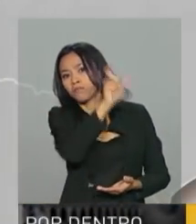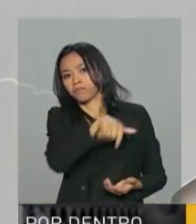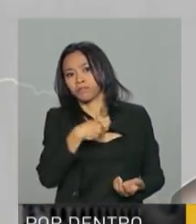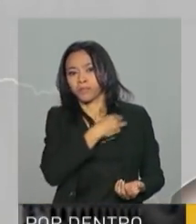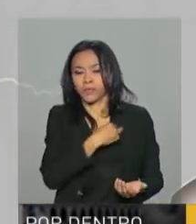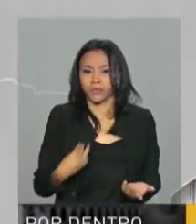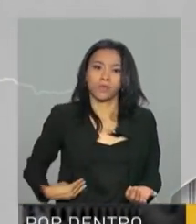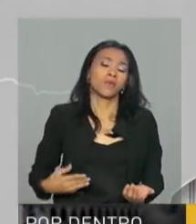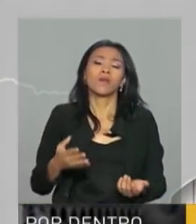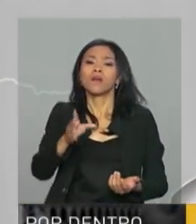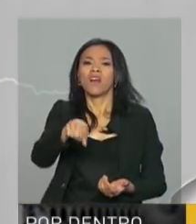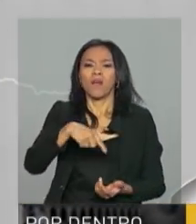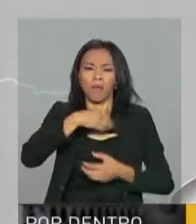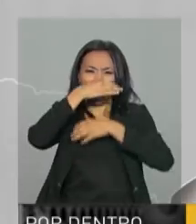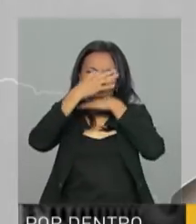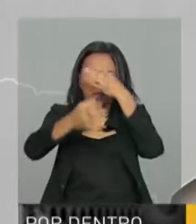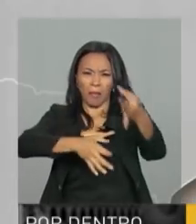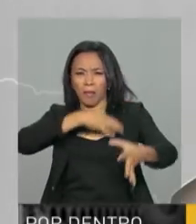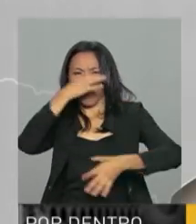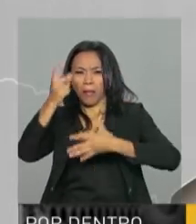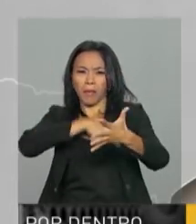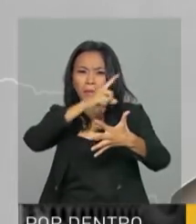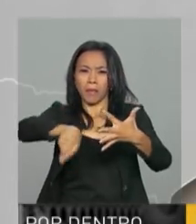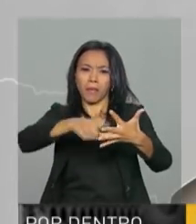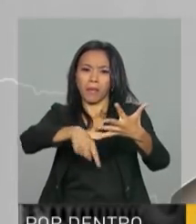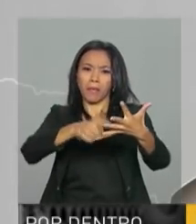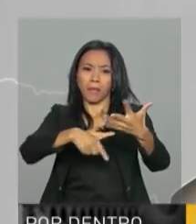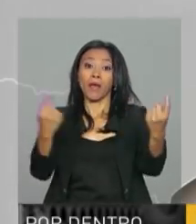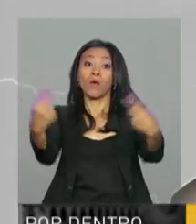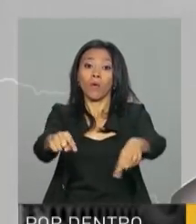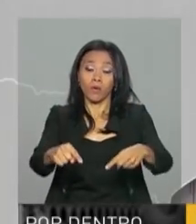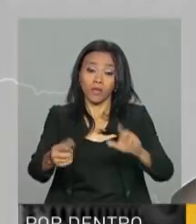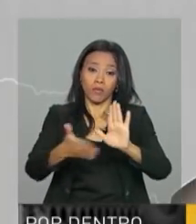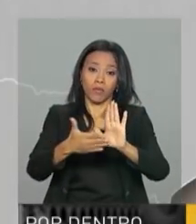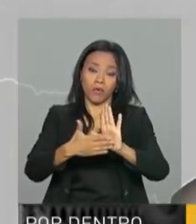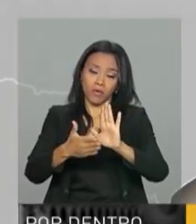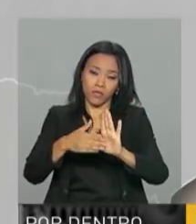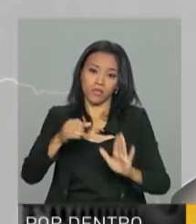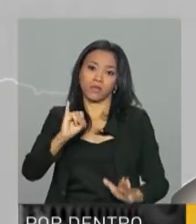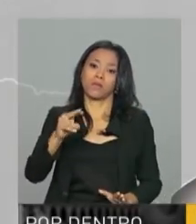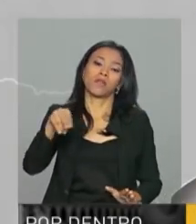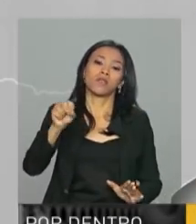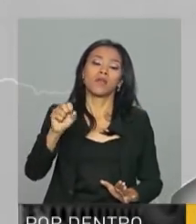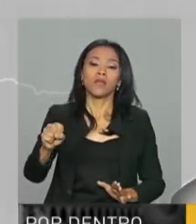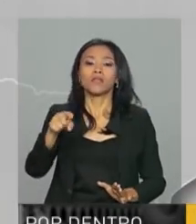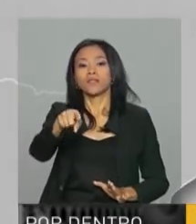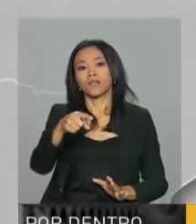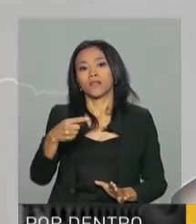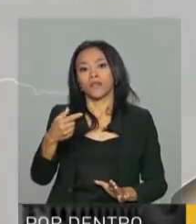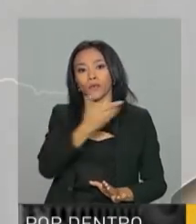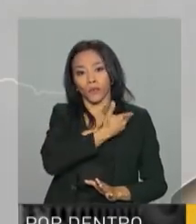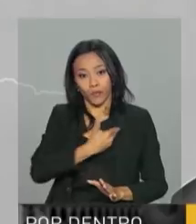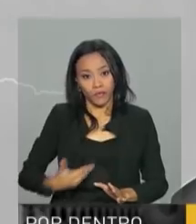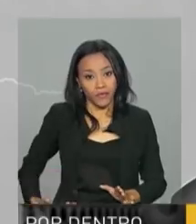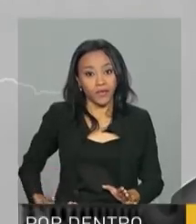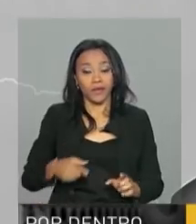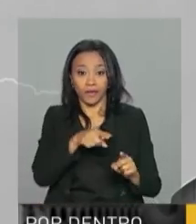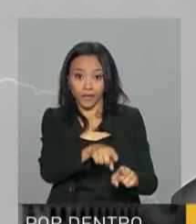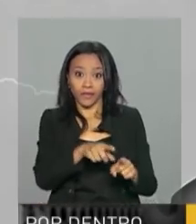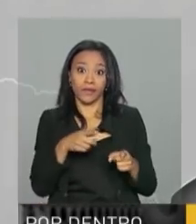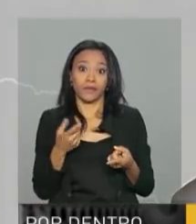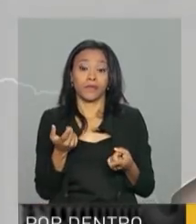crítica contra a reforma da Previdência seria que o governo está atingindo os mais pobres, né? E os privilégios